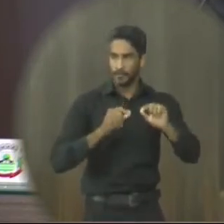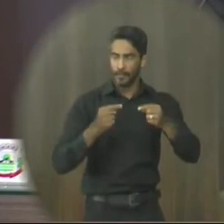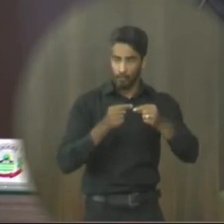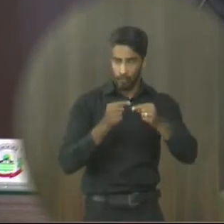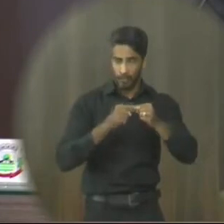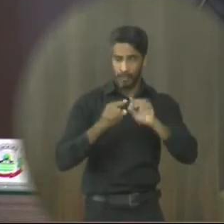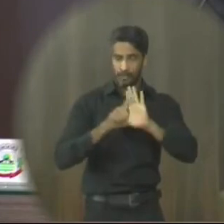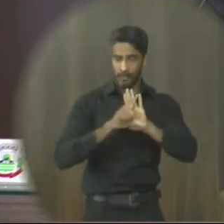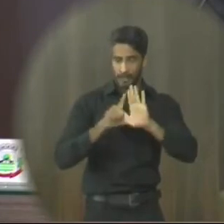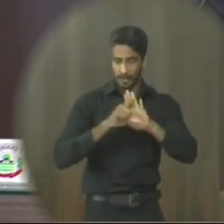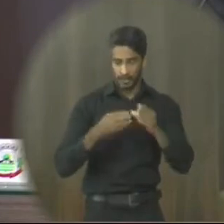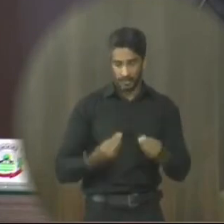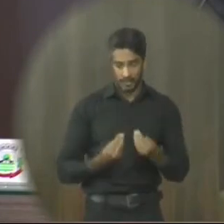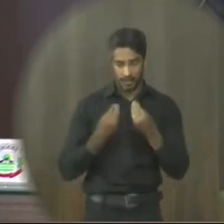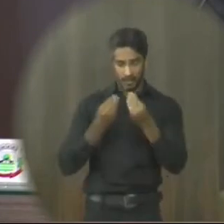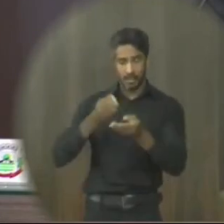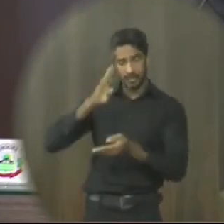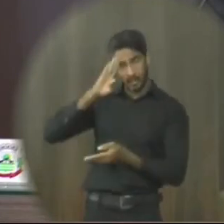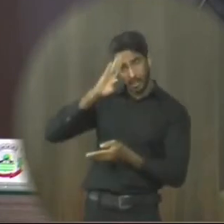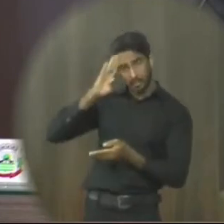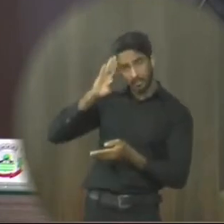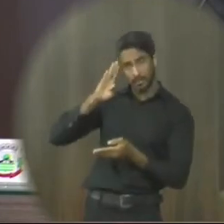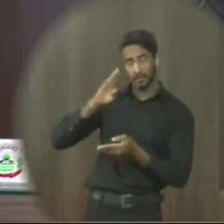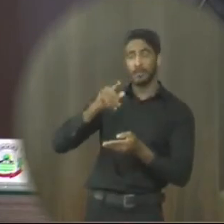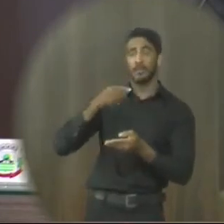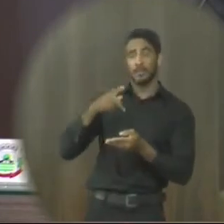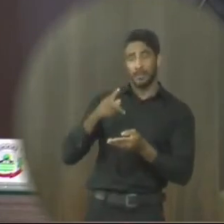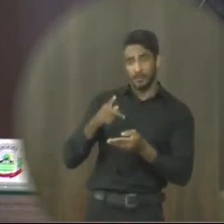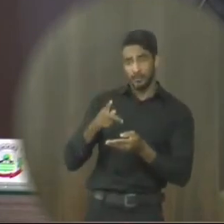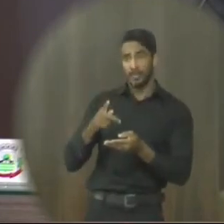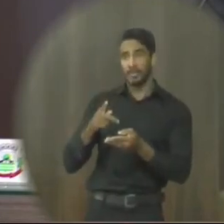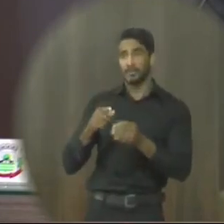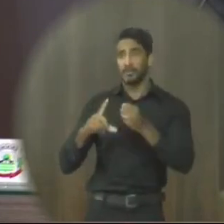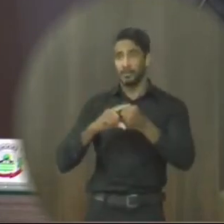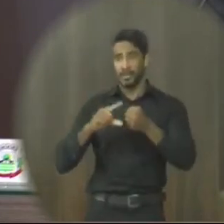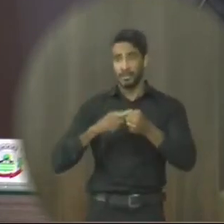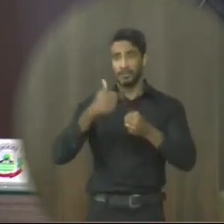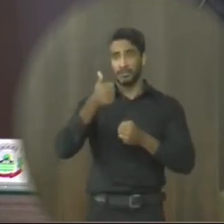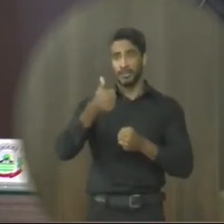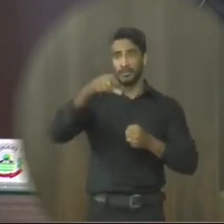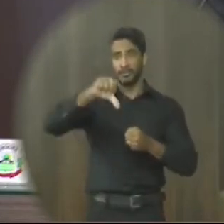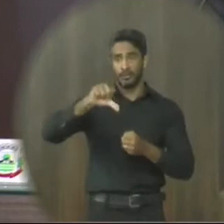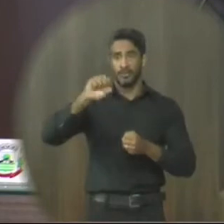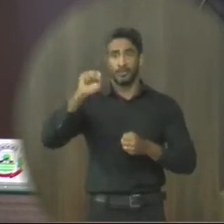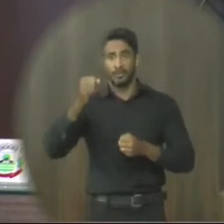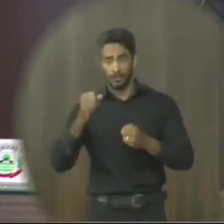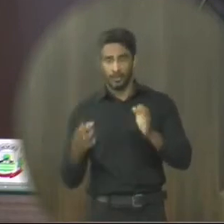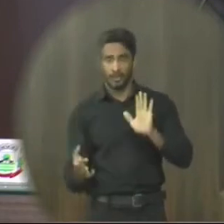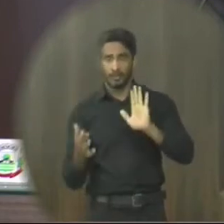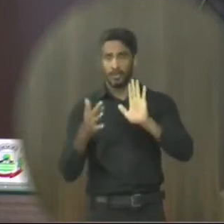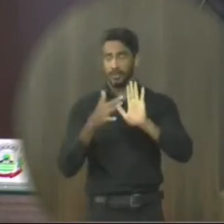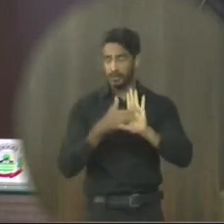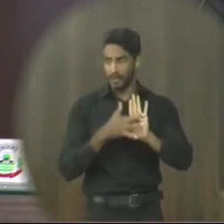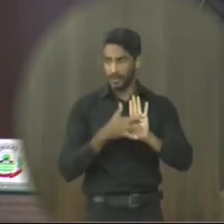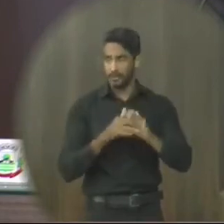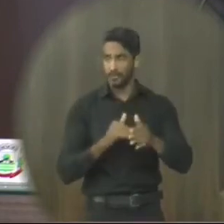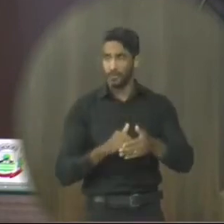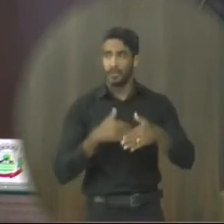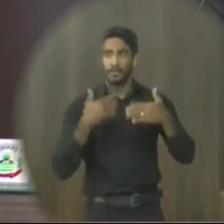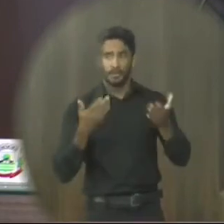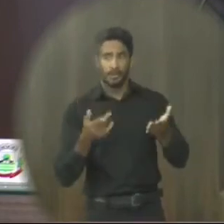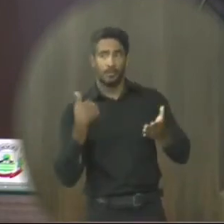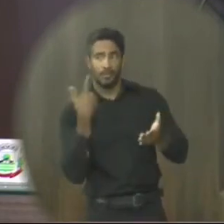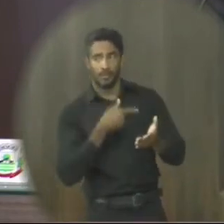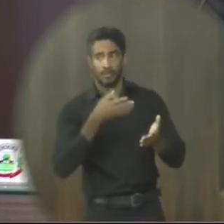técnicas legislativas, seja dada a matéria de forma adequada, nos termos do artigo 192 do regime interno. Nesse